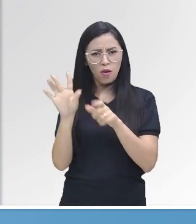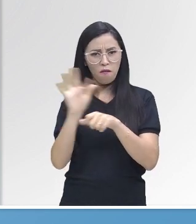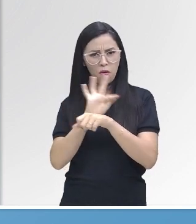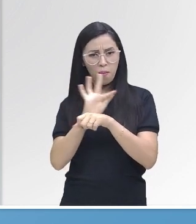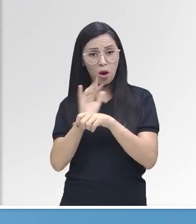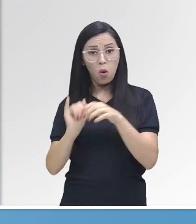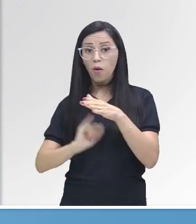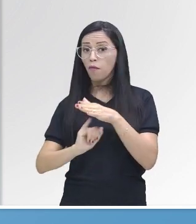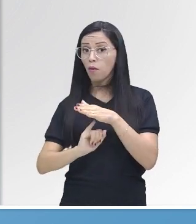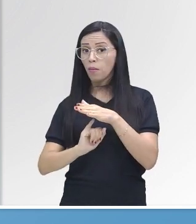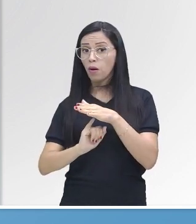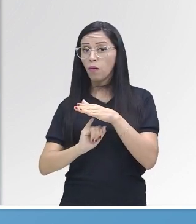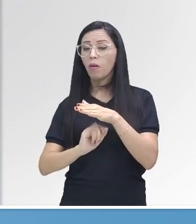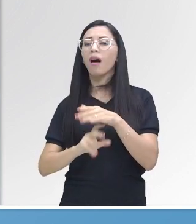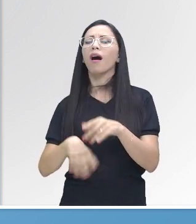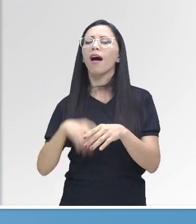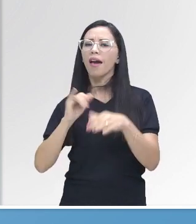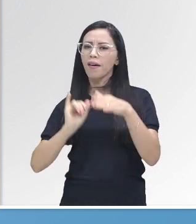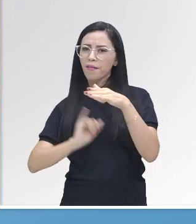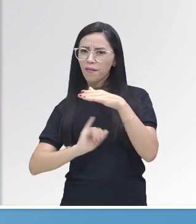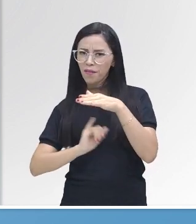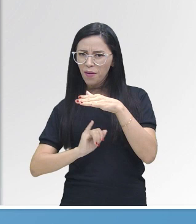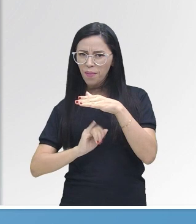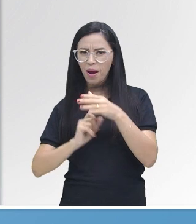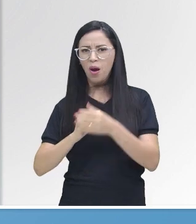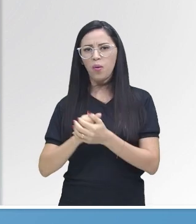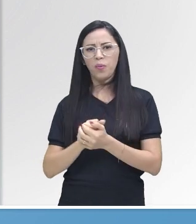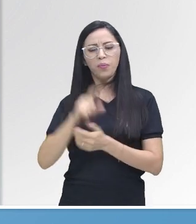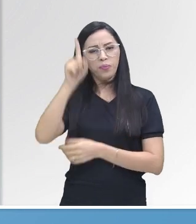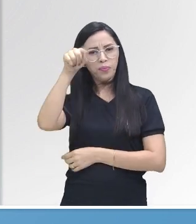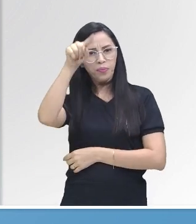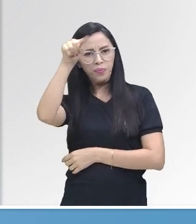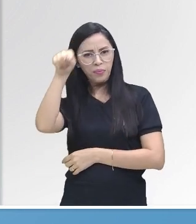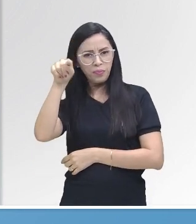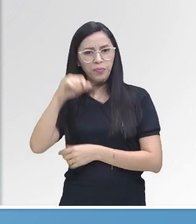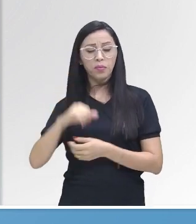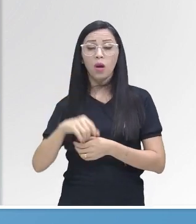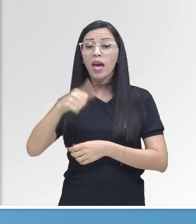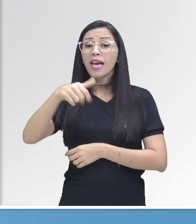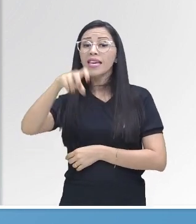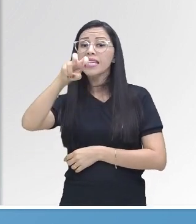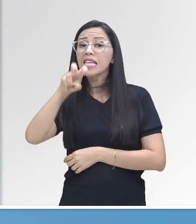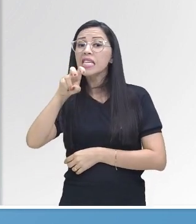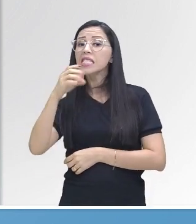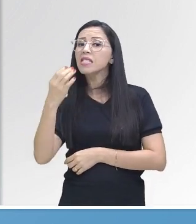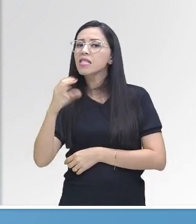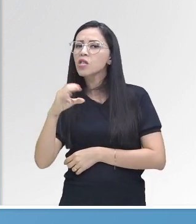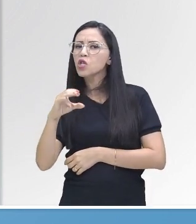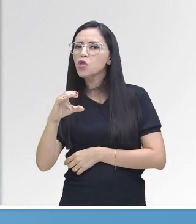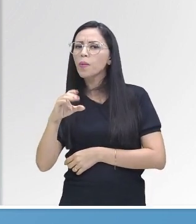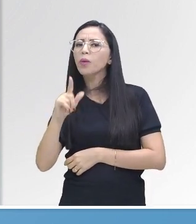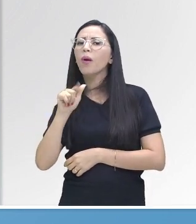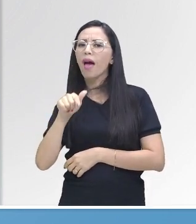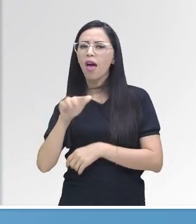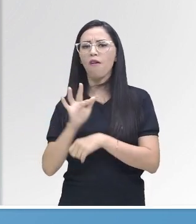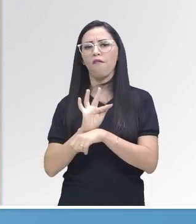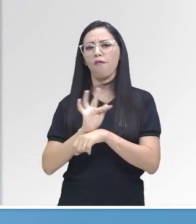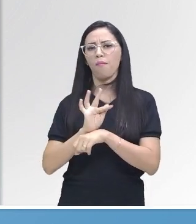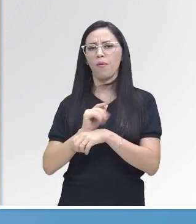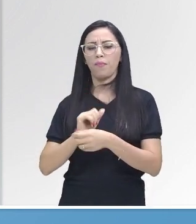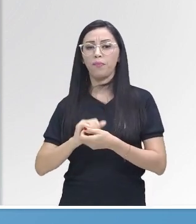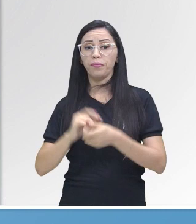Certo, é uma medida não padronizada. 15 centímetros é padronizada.